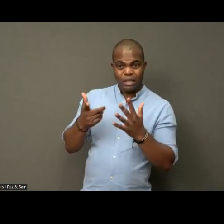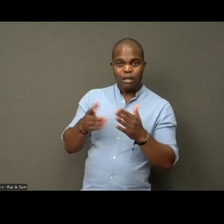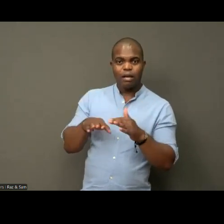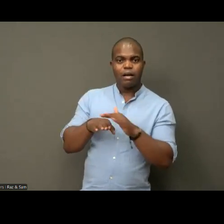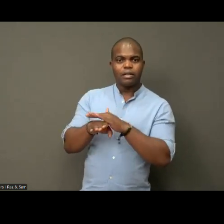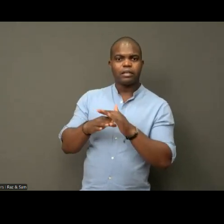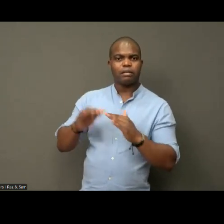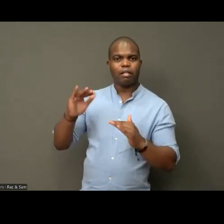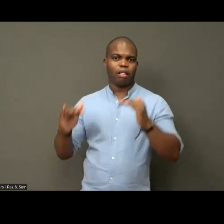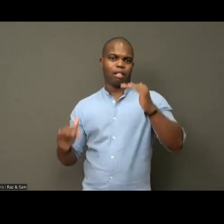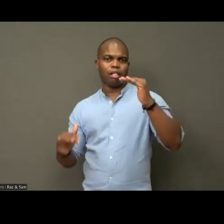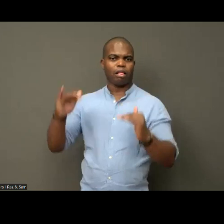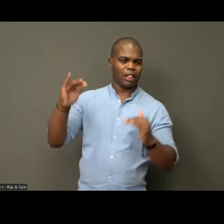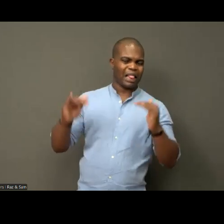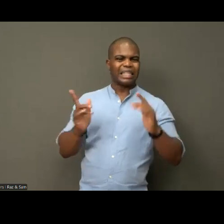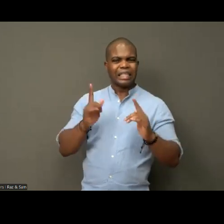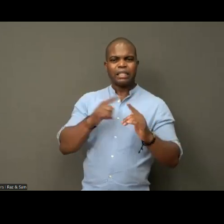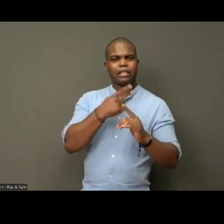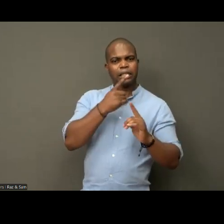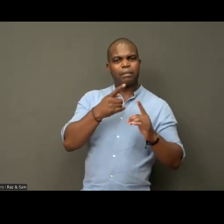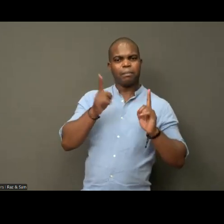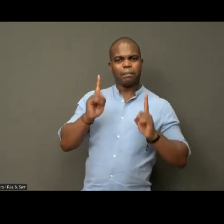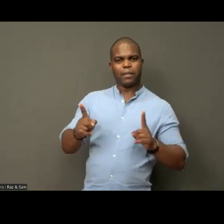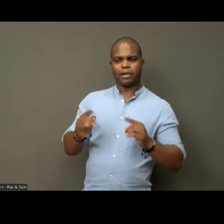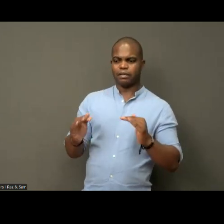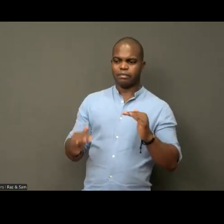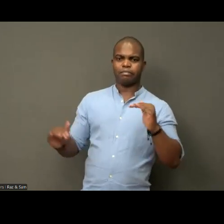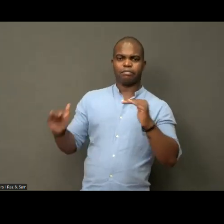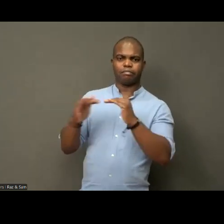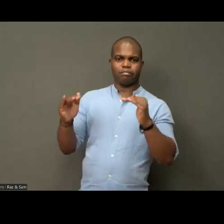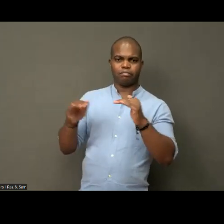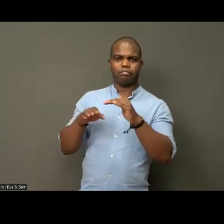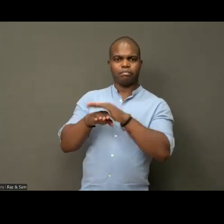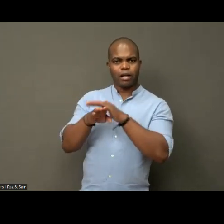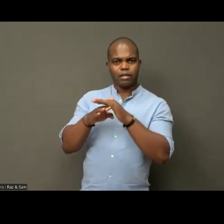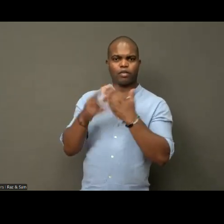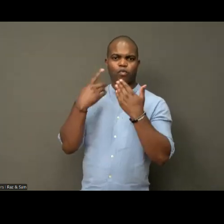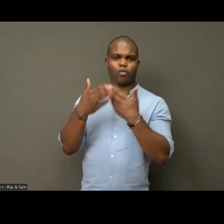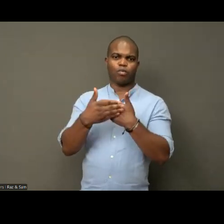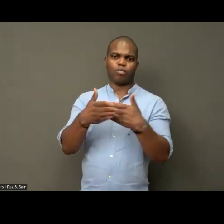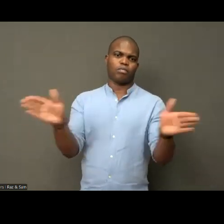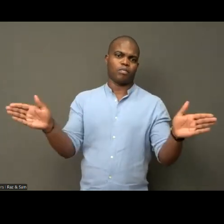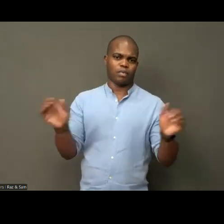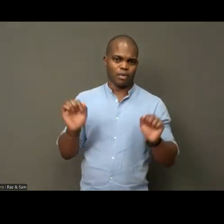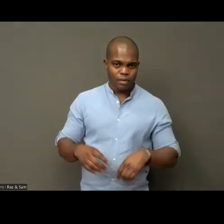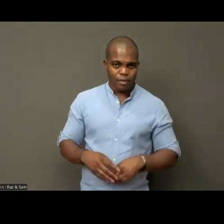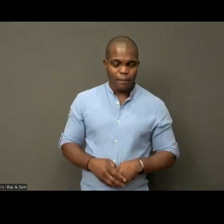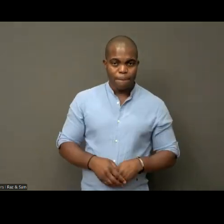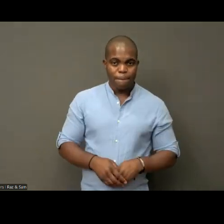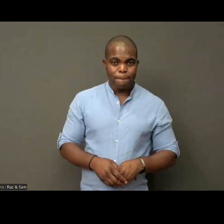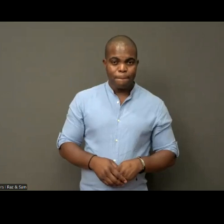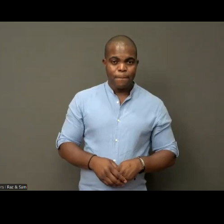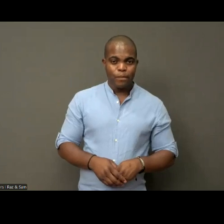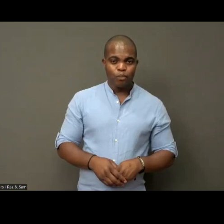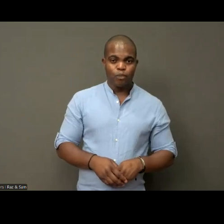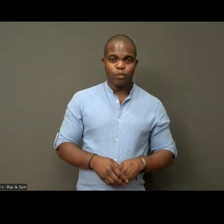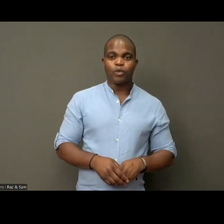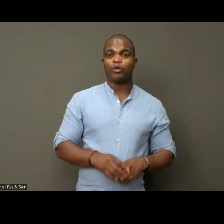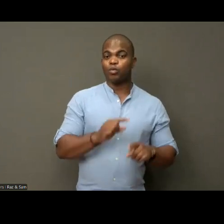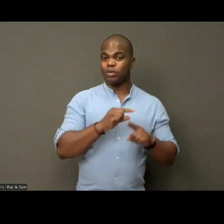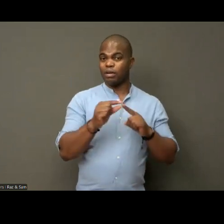Incluindo comentário de parte da organização, os programas de cuidados para